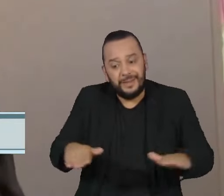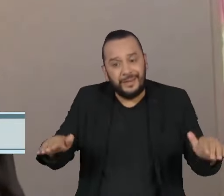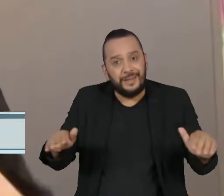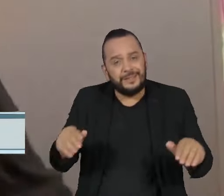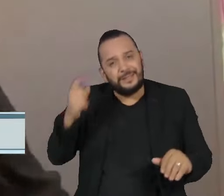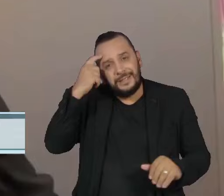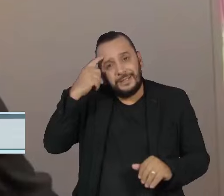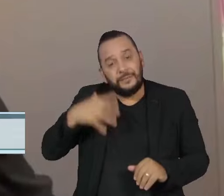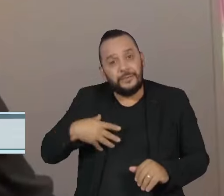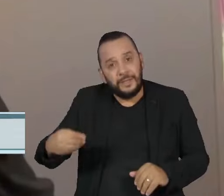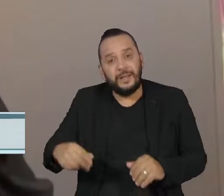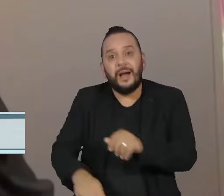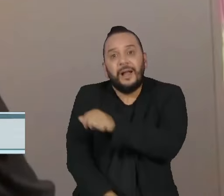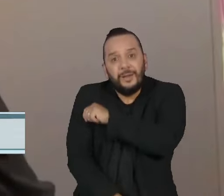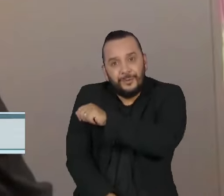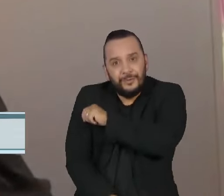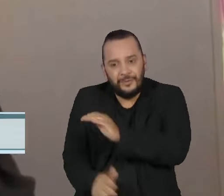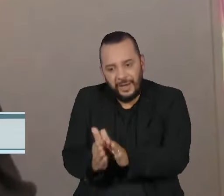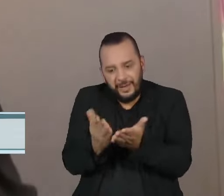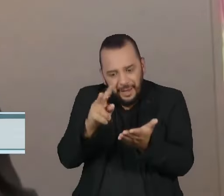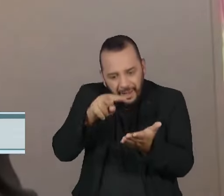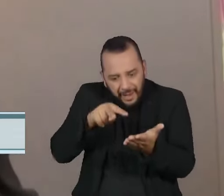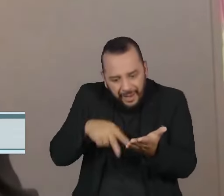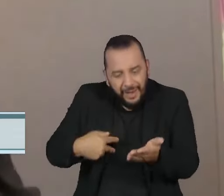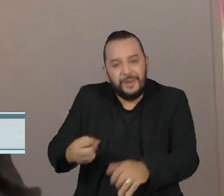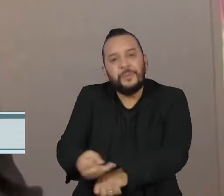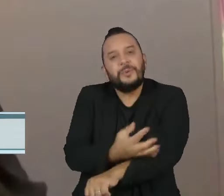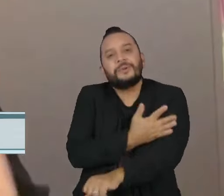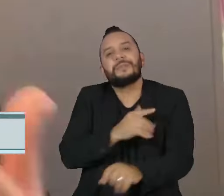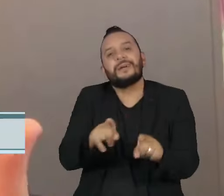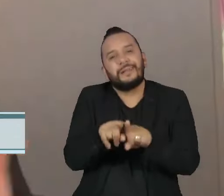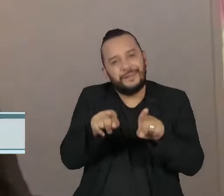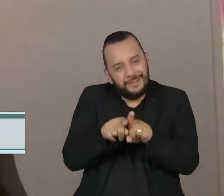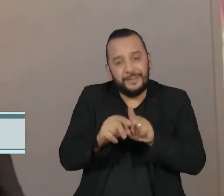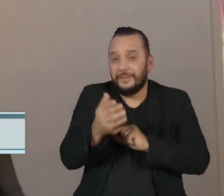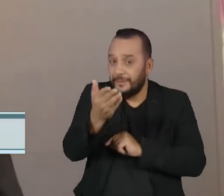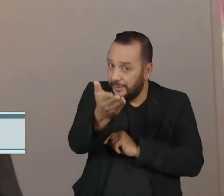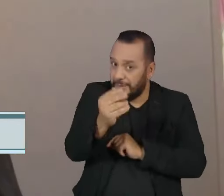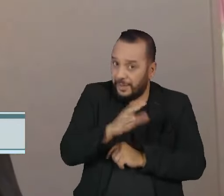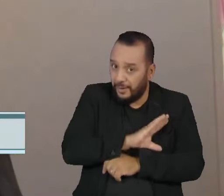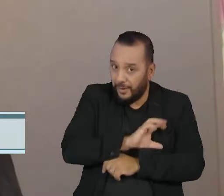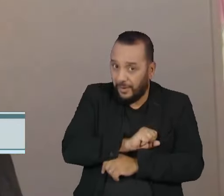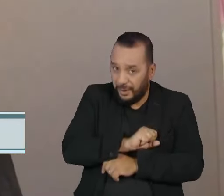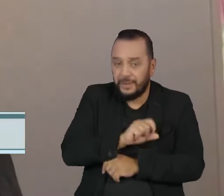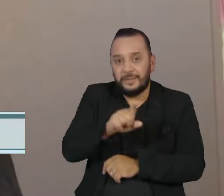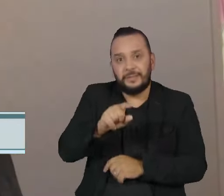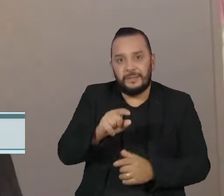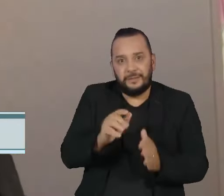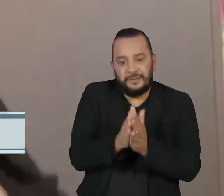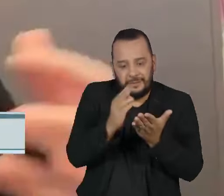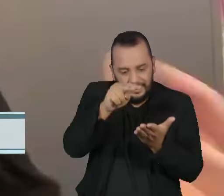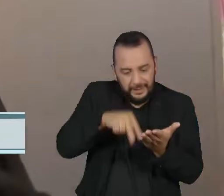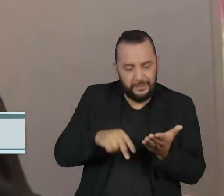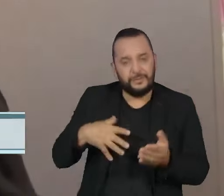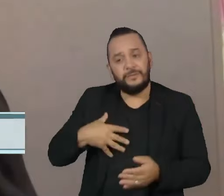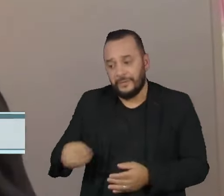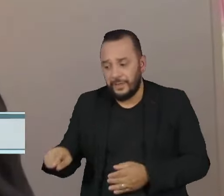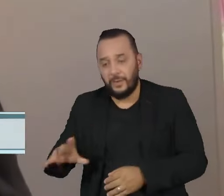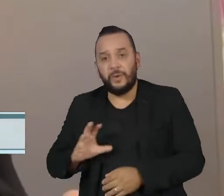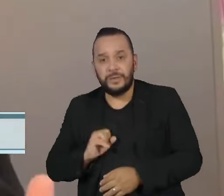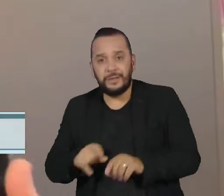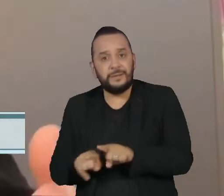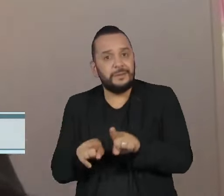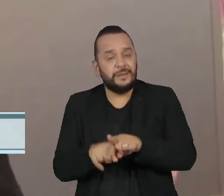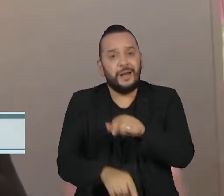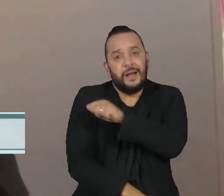é uma grande dica Você gosta de um livro Como leitor mesmo é uma grande né possibilidade da do seu filho gostar do seu aluno e o tempo que você